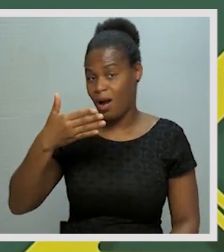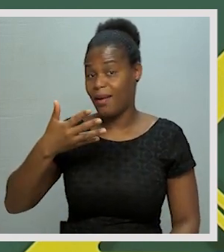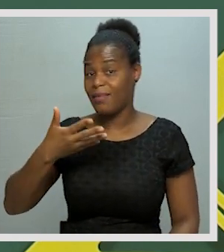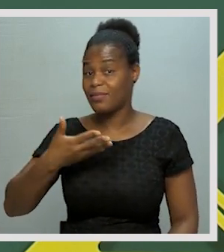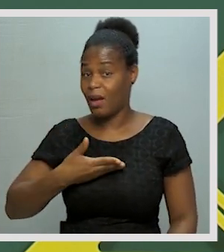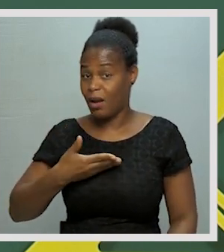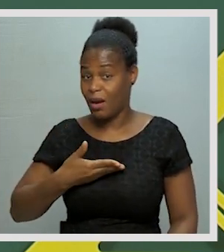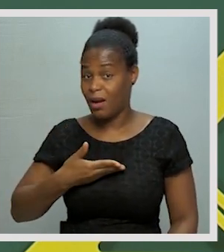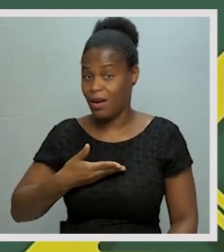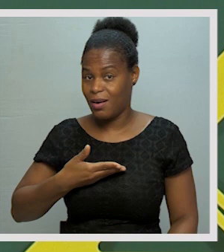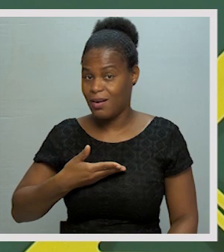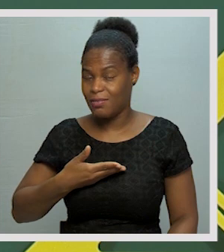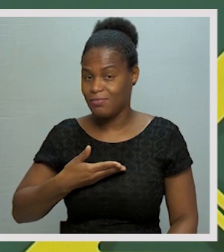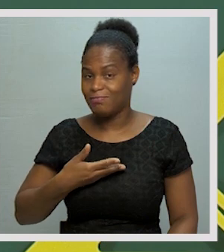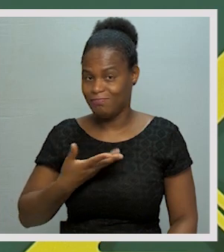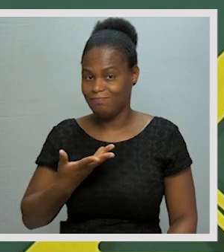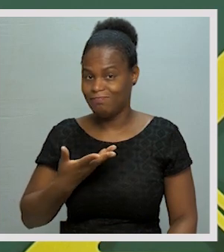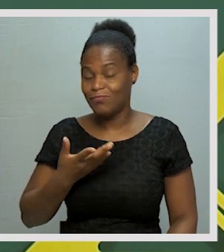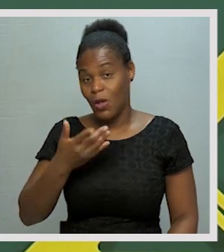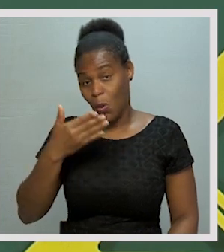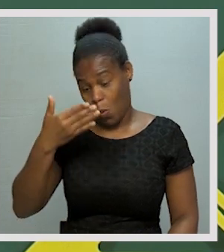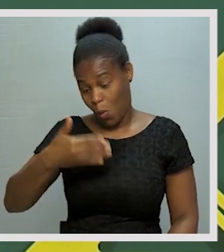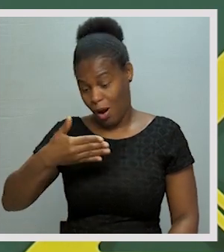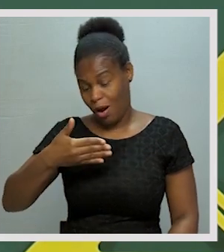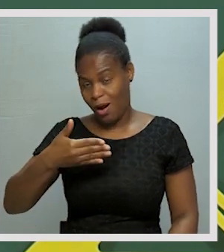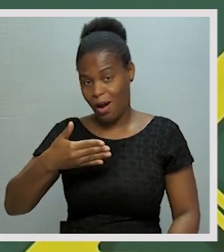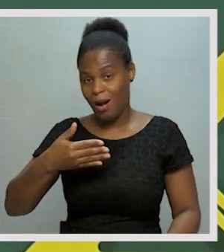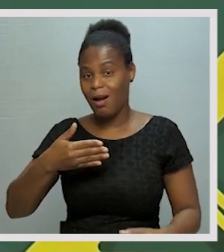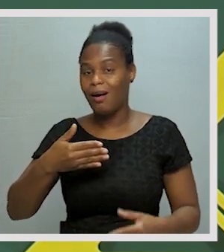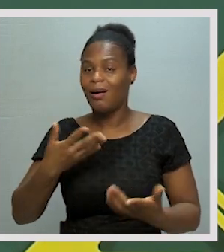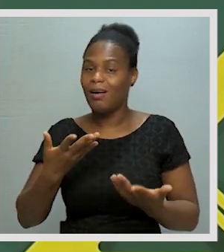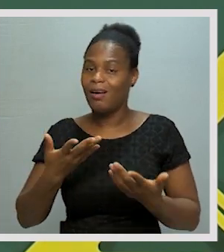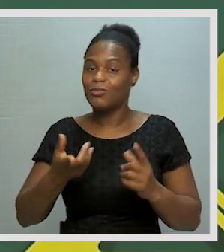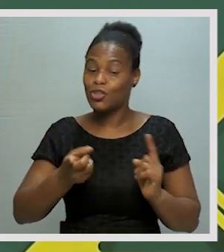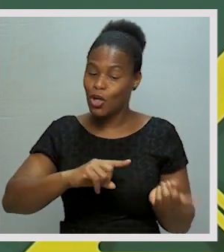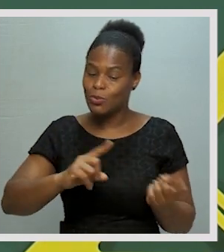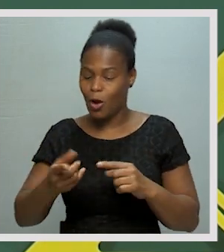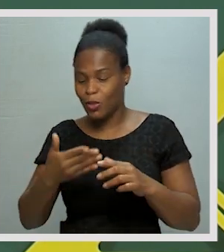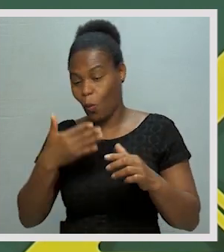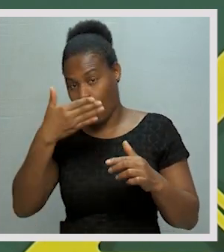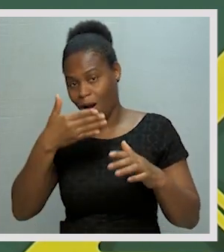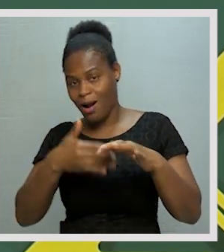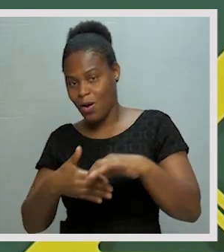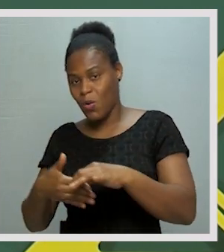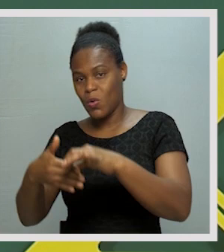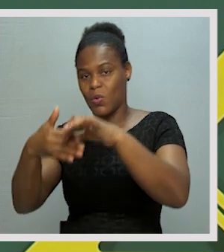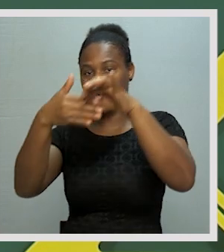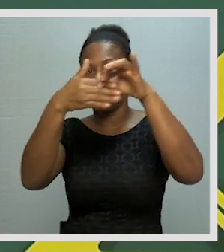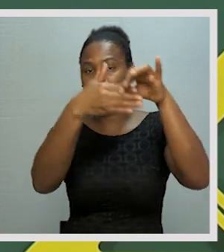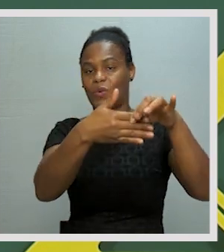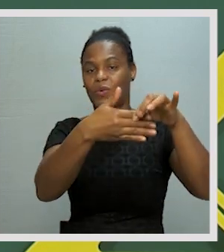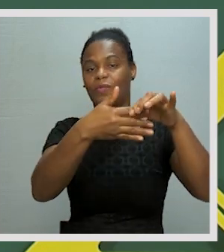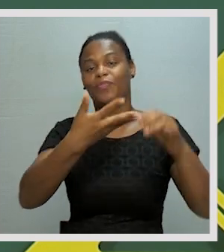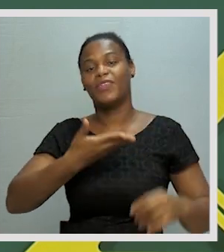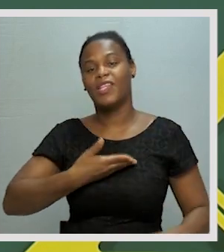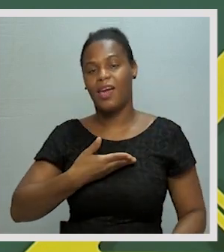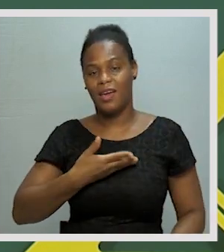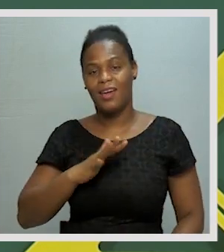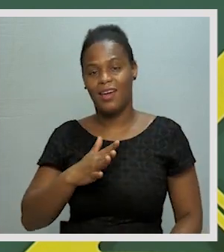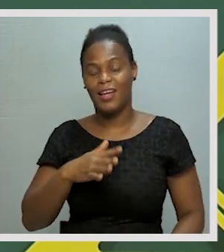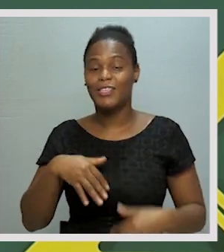Transporte, mudar de um lugar para outro. Por exemplo, aqui, neste caso concreto, 8 mais 4